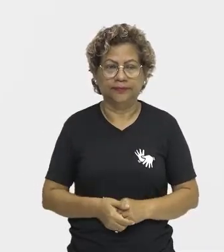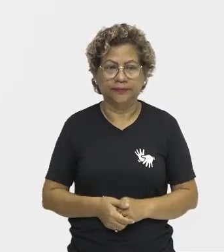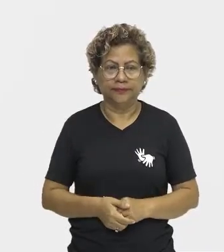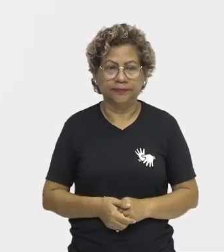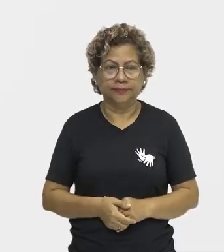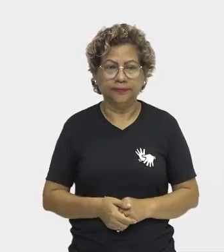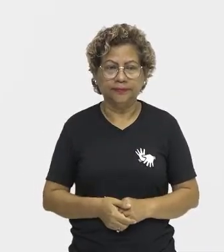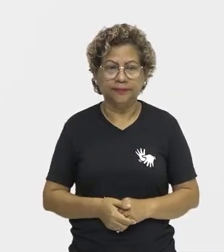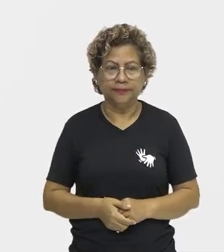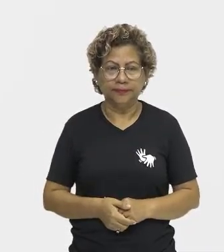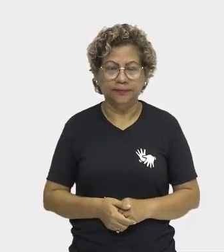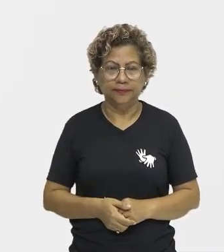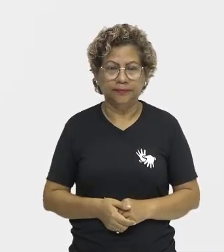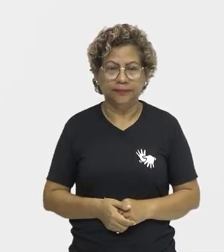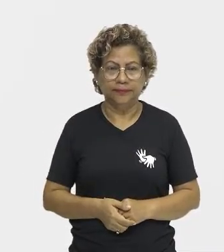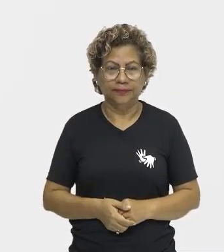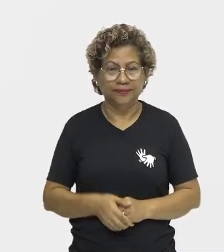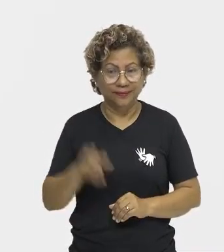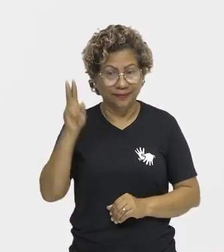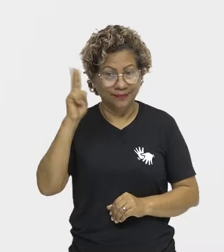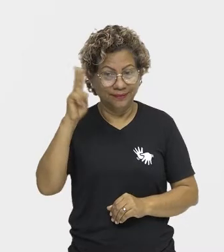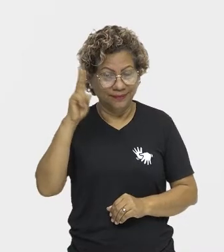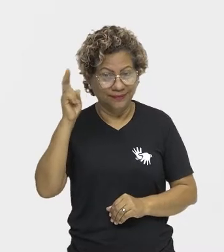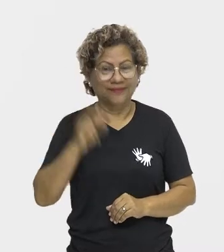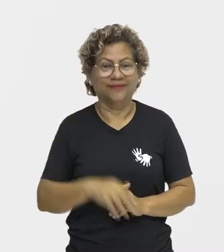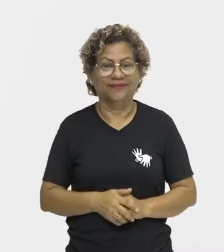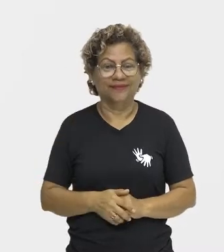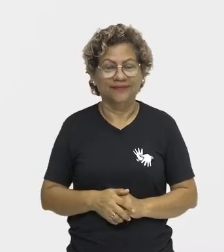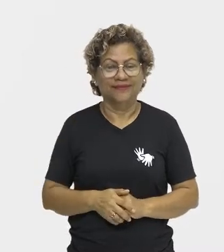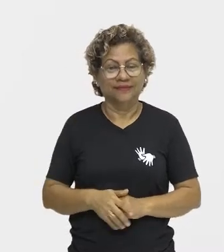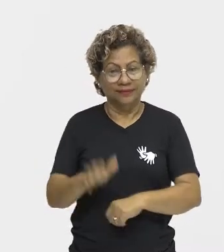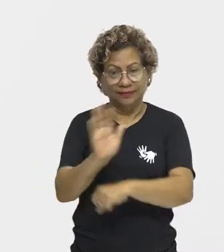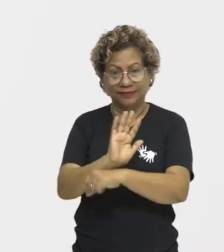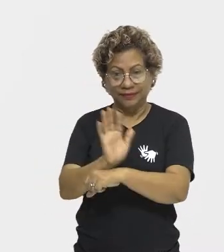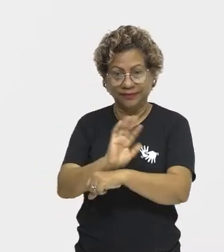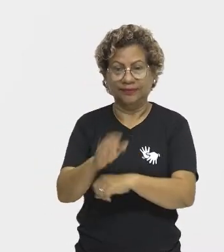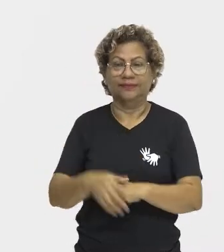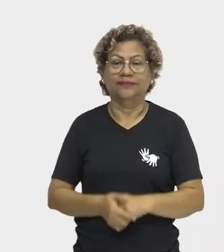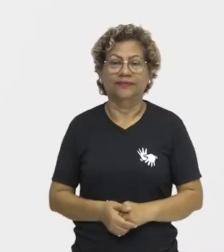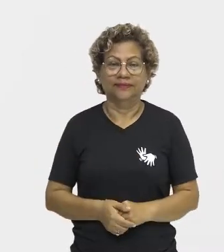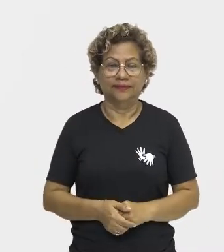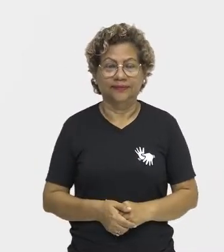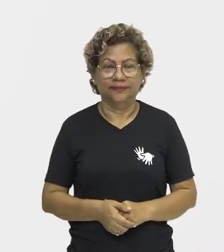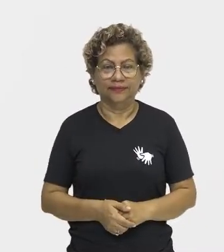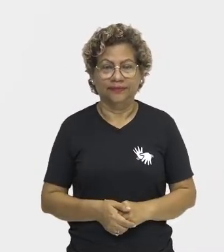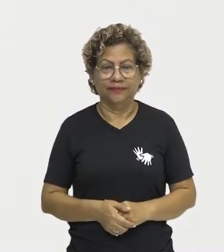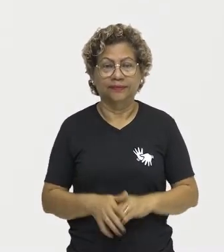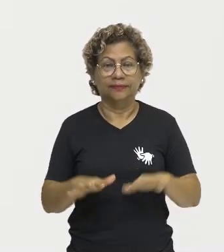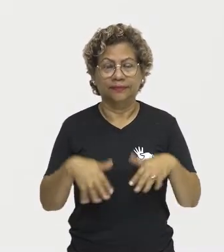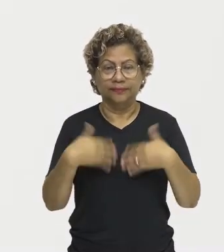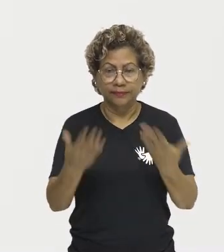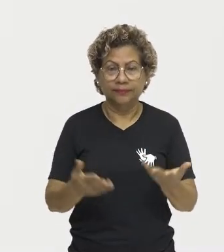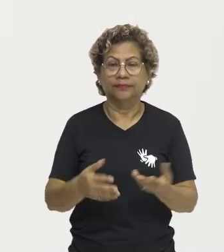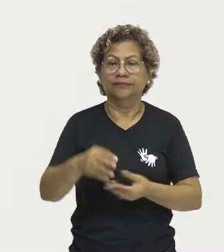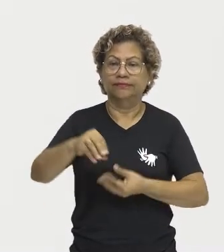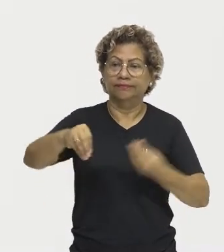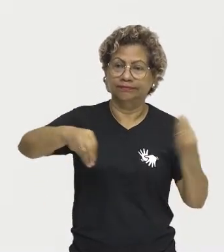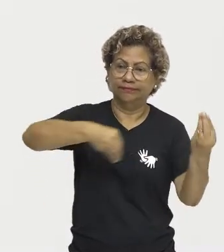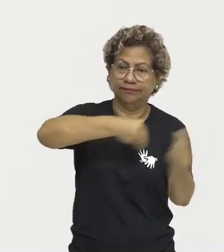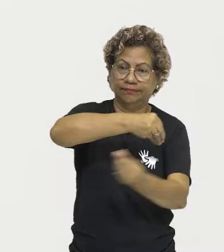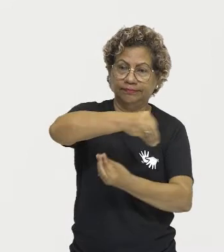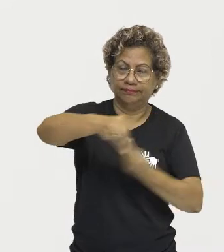Olha aqui, temos aquela ideia do vídeo. No exemplo 1, quando